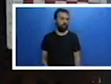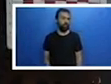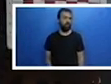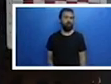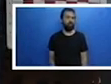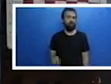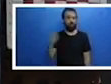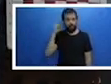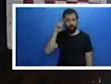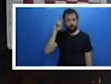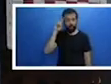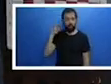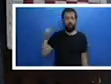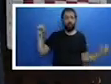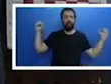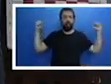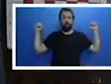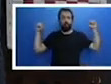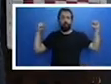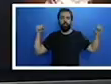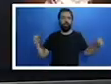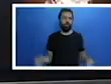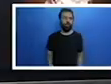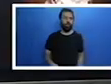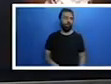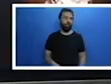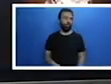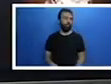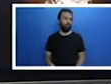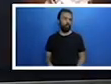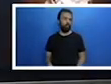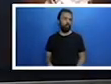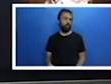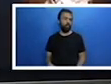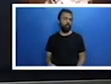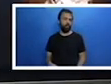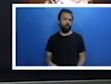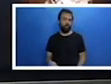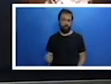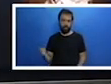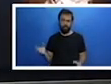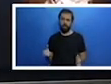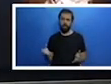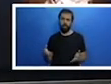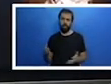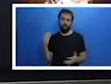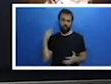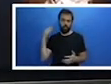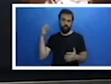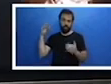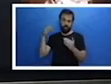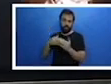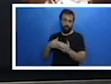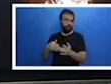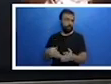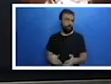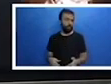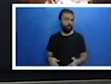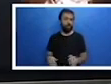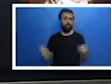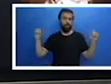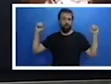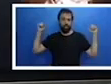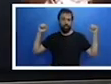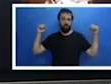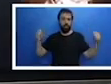Então, a história da ginástica e a primeira escola de ginástica, né? Então, na era moderna, né, no período mais atual, né, mais próximo da atualidade, a ginástica